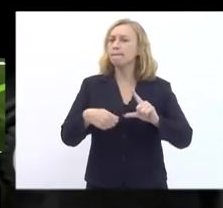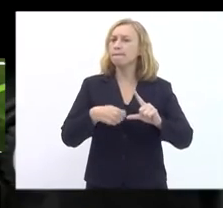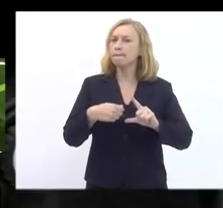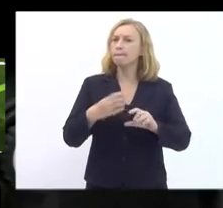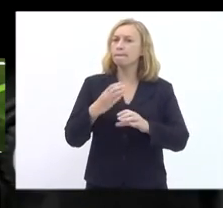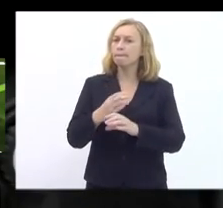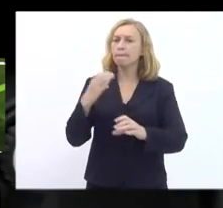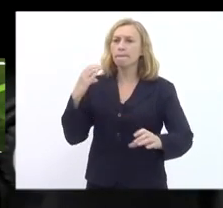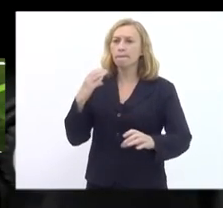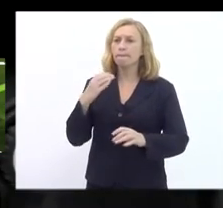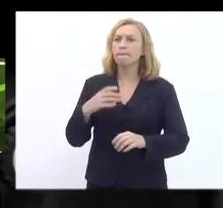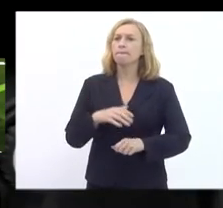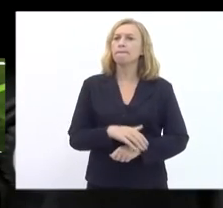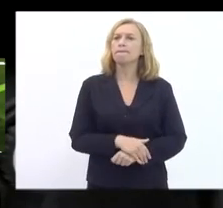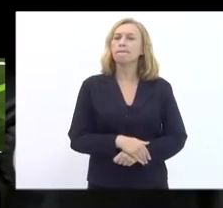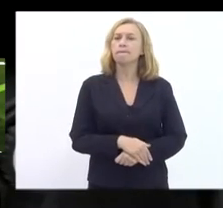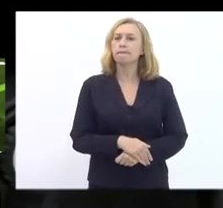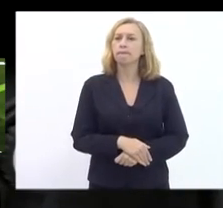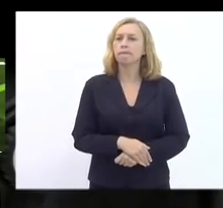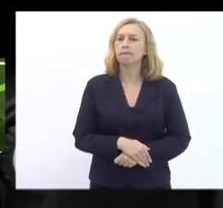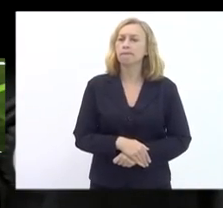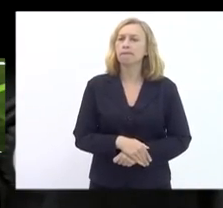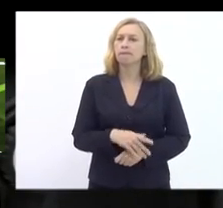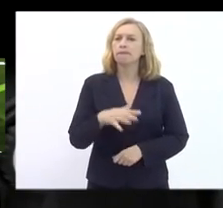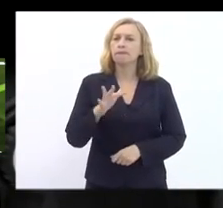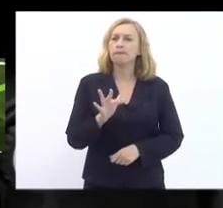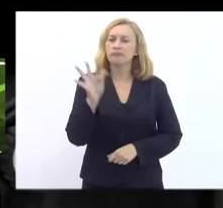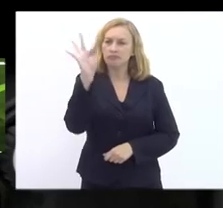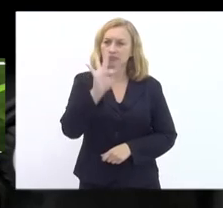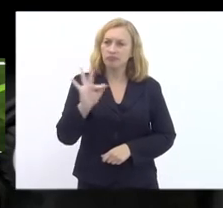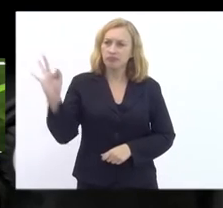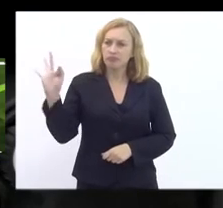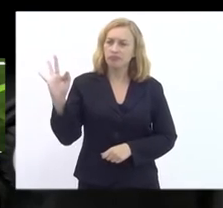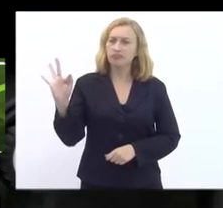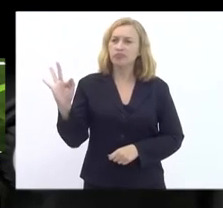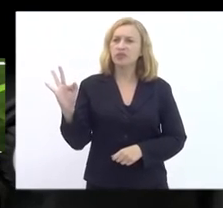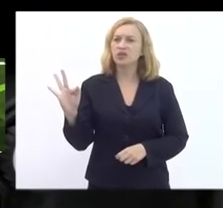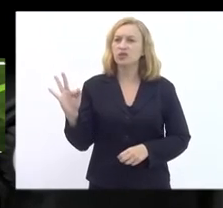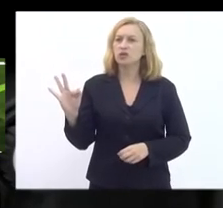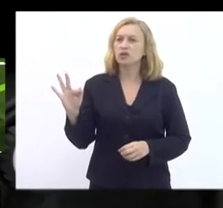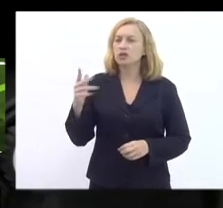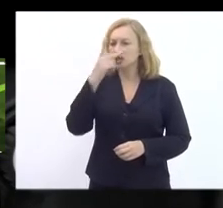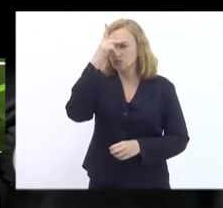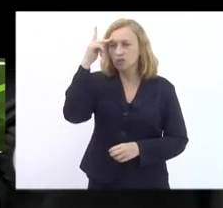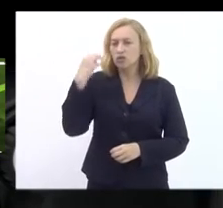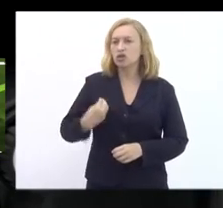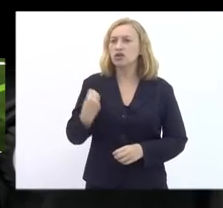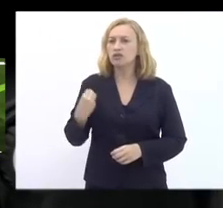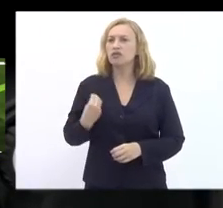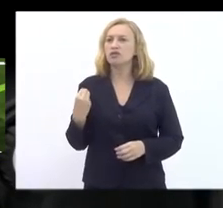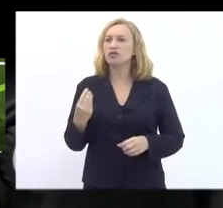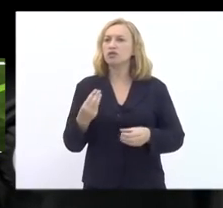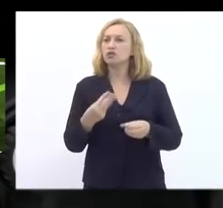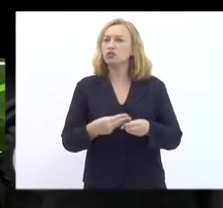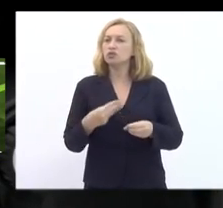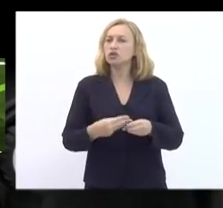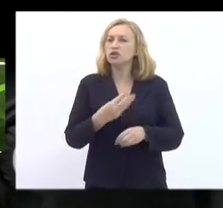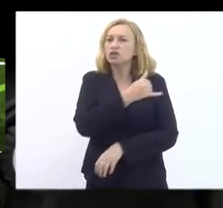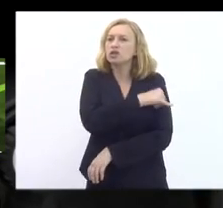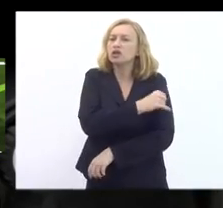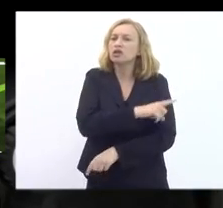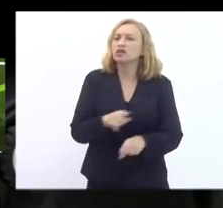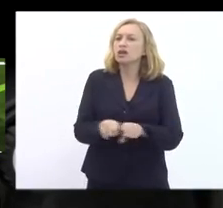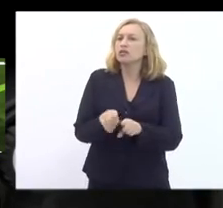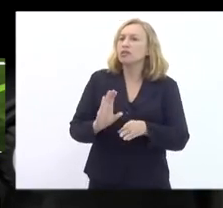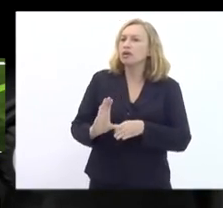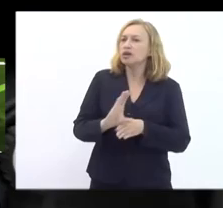de mobilidade da FANRIA, Federação das Associações de Moradores do Município do Rio. Também sou membro do Conselho